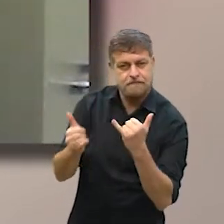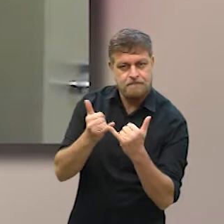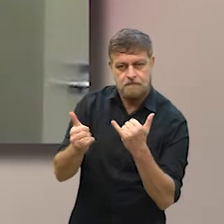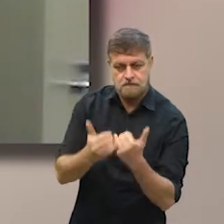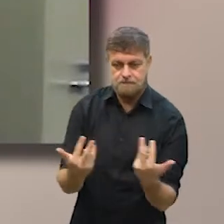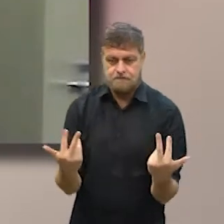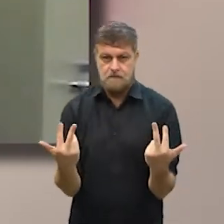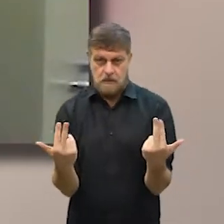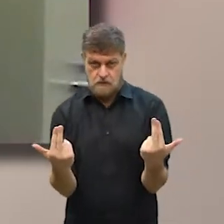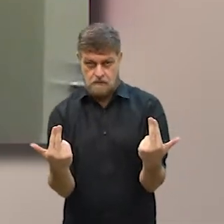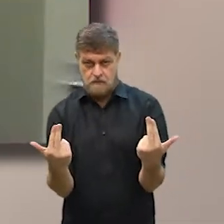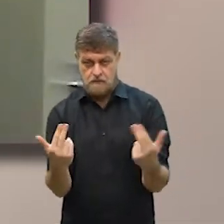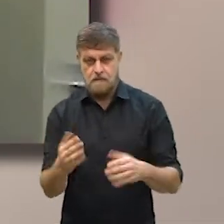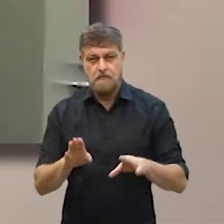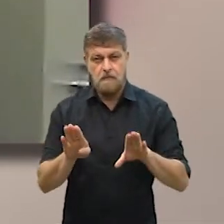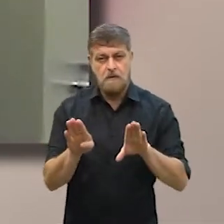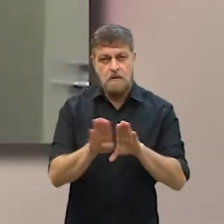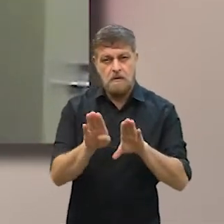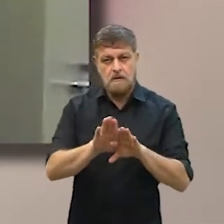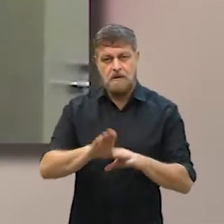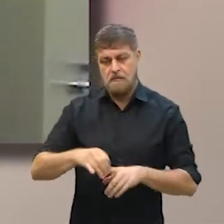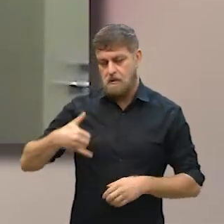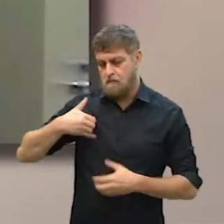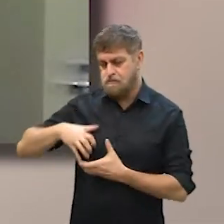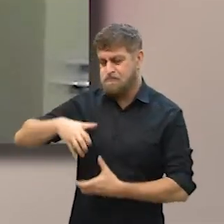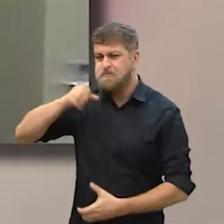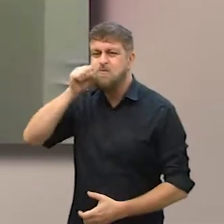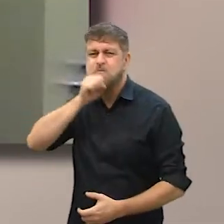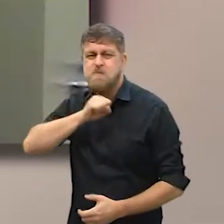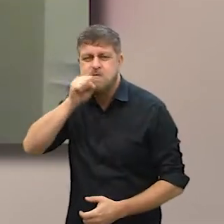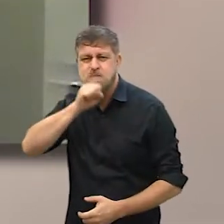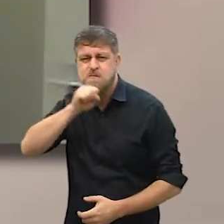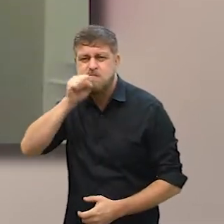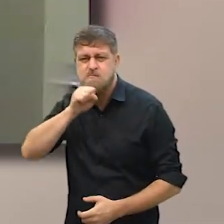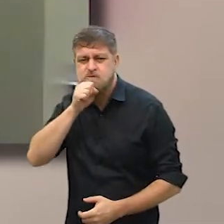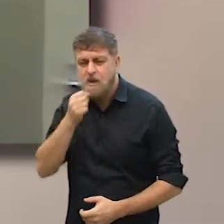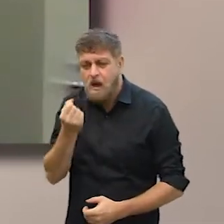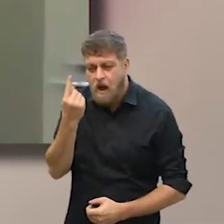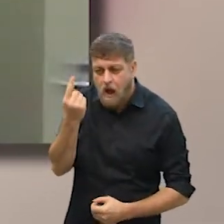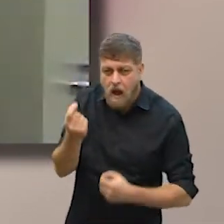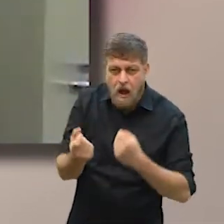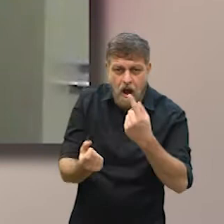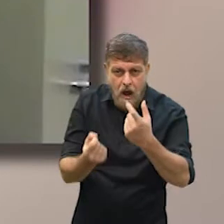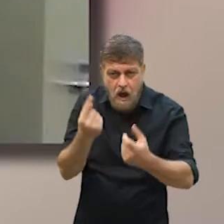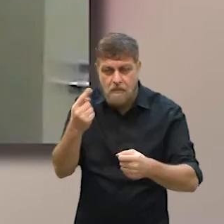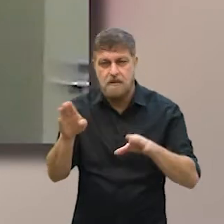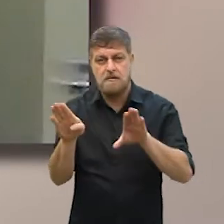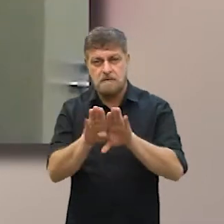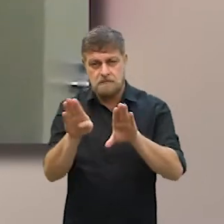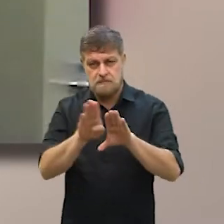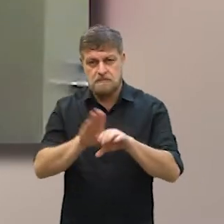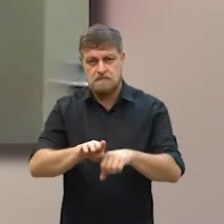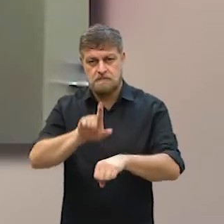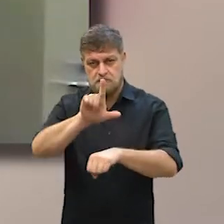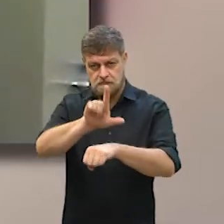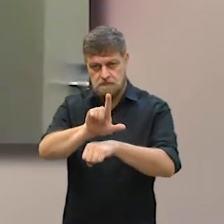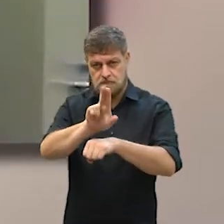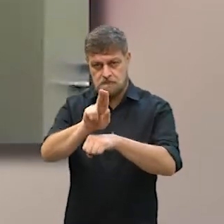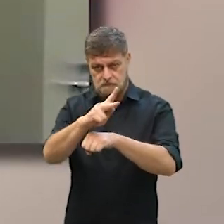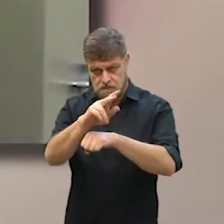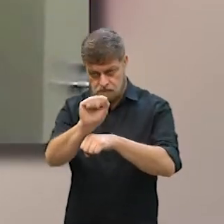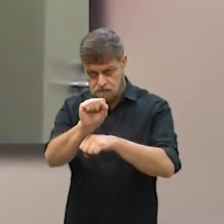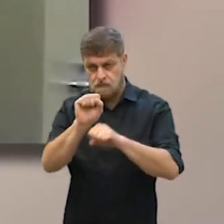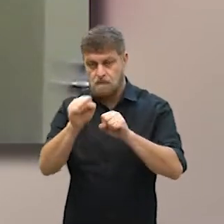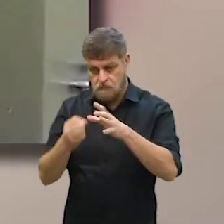meninos e meninas e também e idosos né mas raramente podem também se envolver em lúpus eritematoso